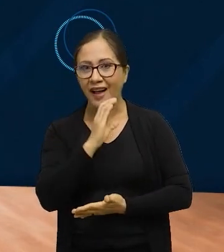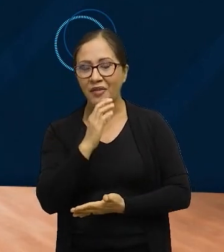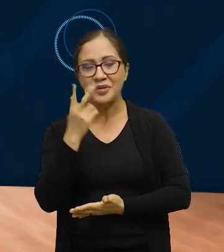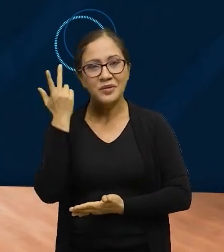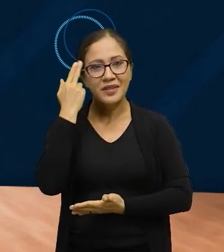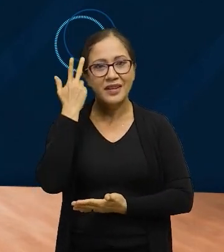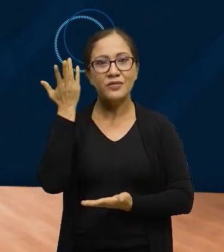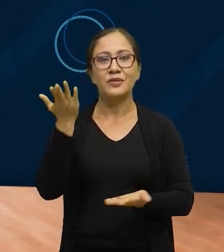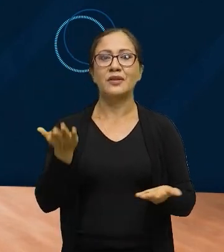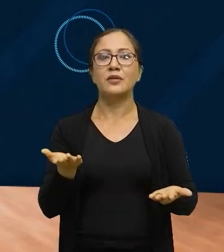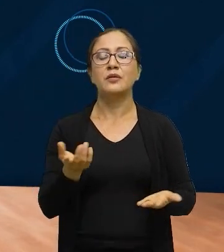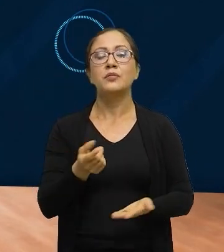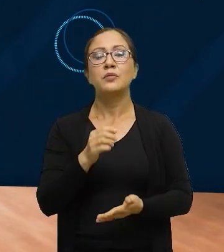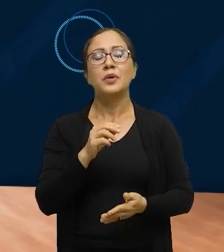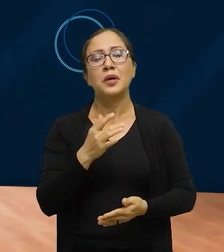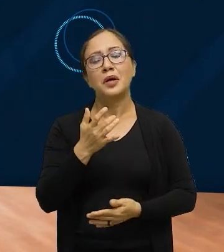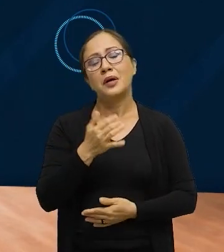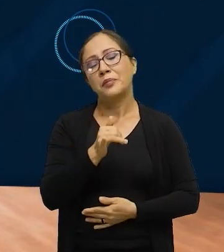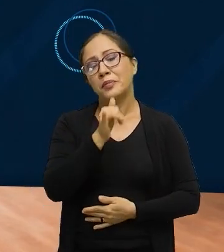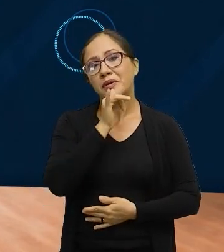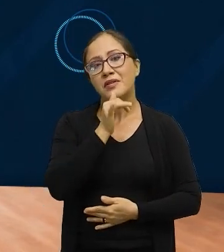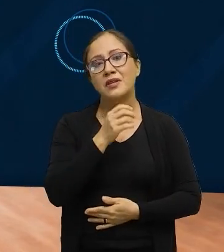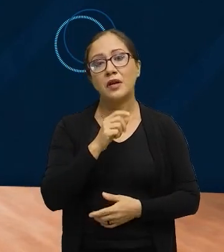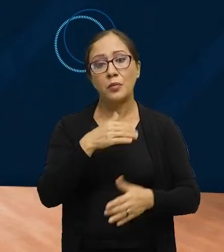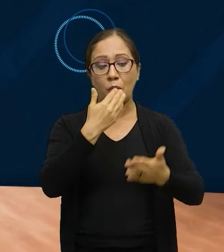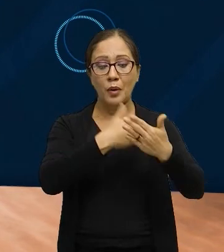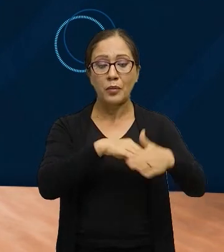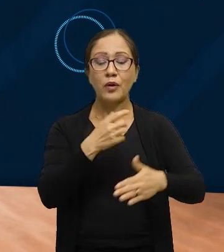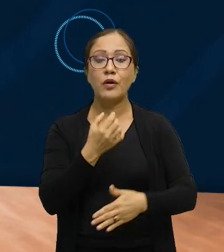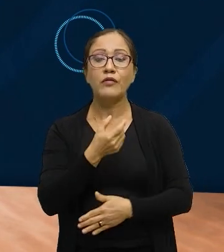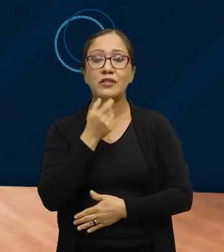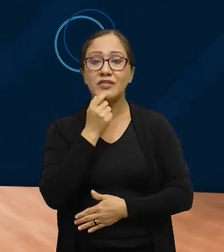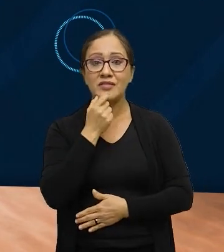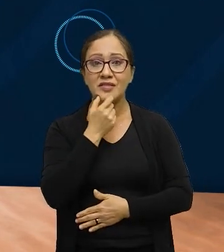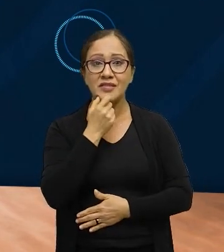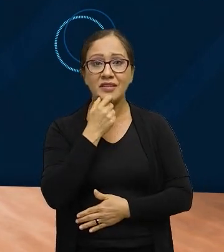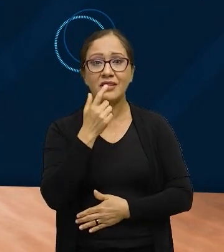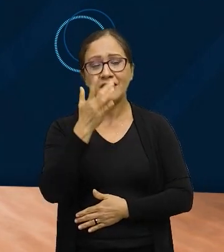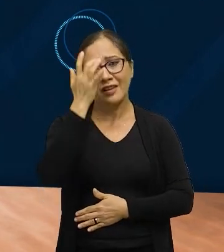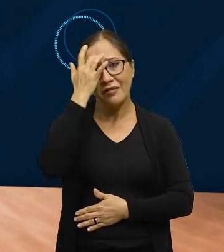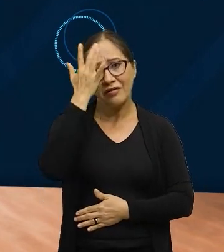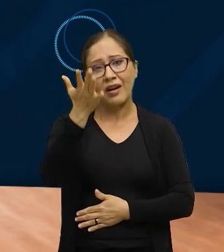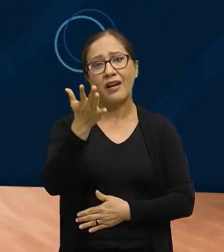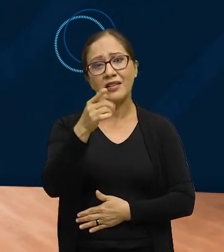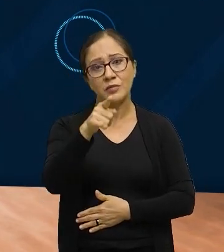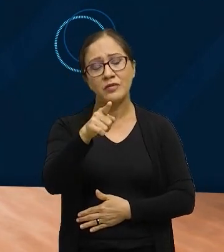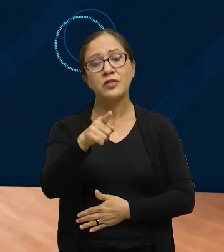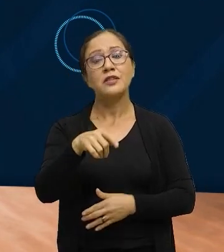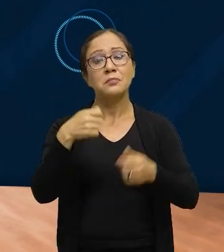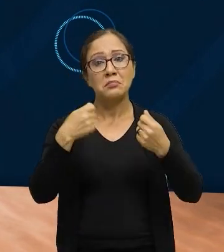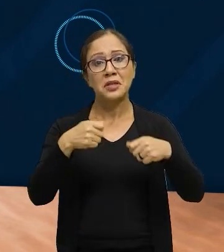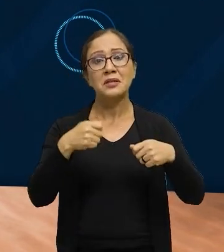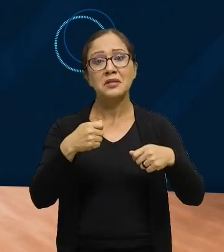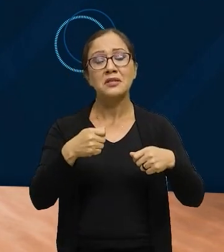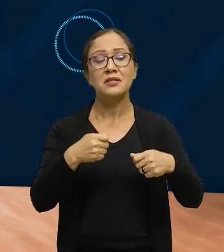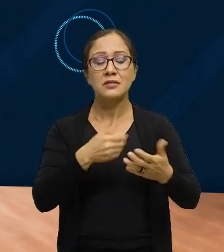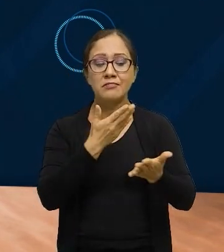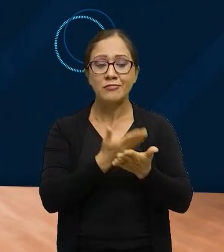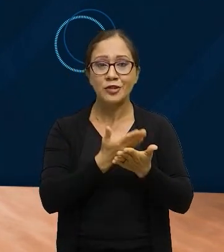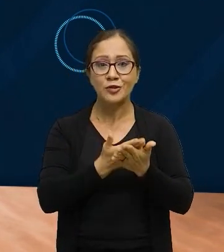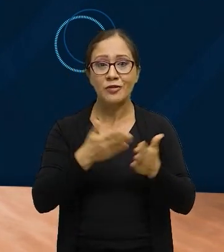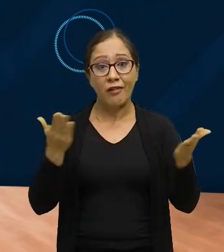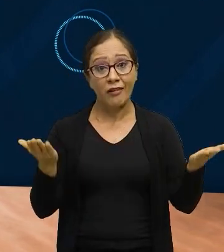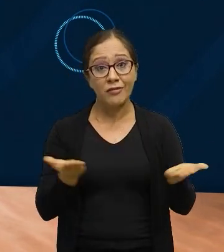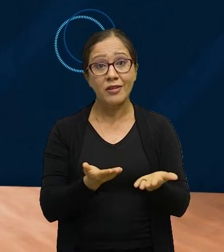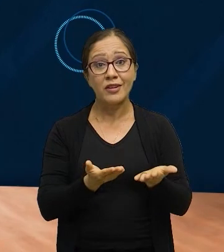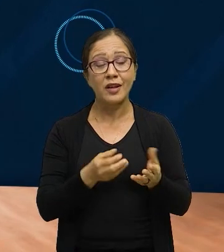inglês, it's easy, é fácil, mas você precisa estar atualizado. E essa atualização é buscar esses